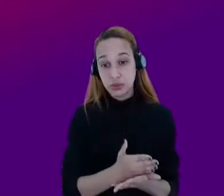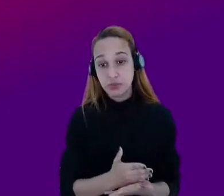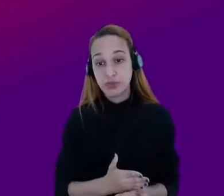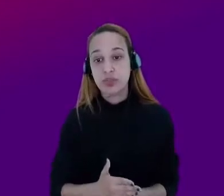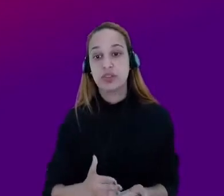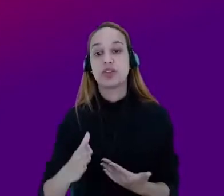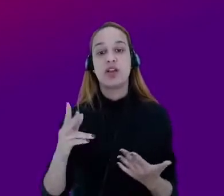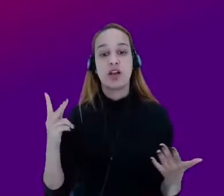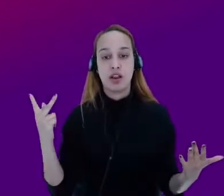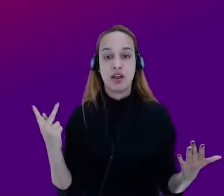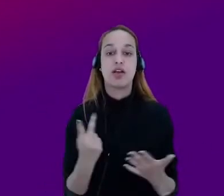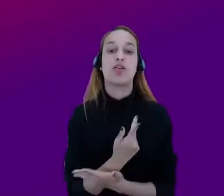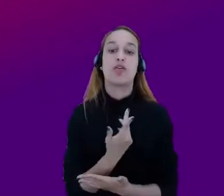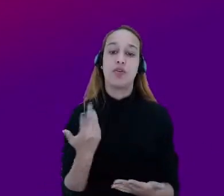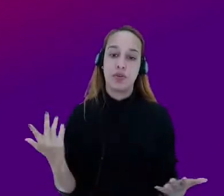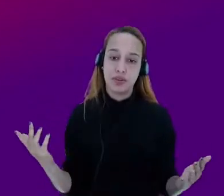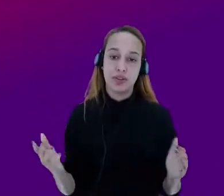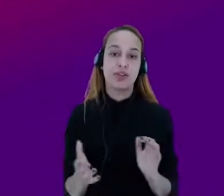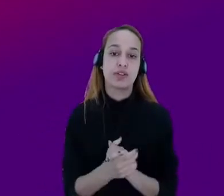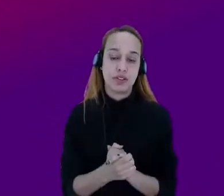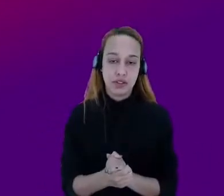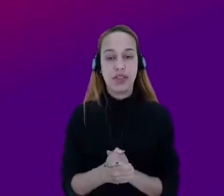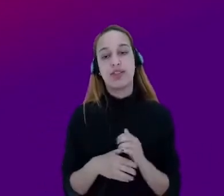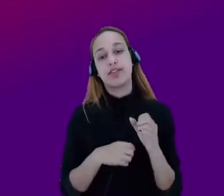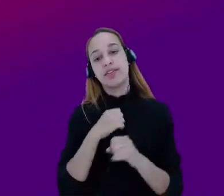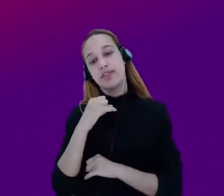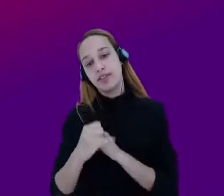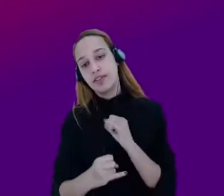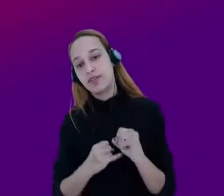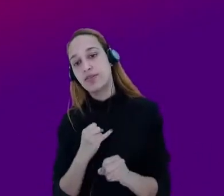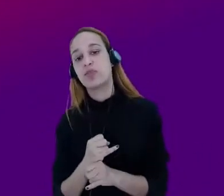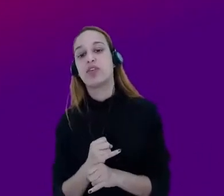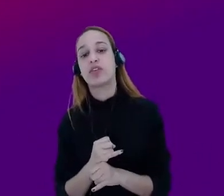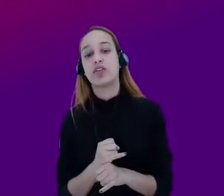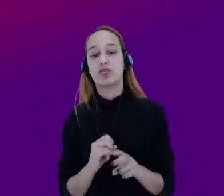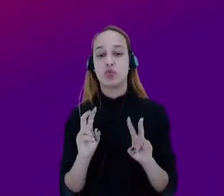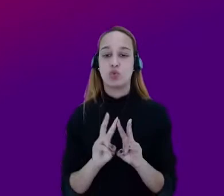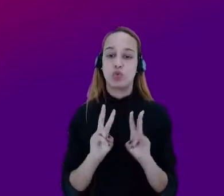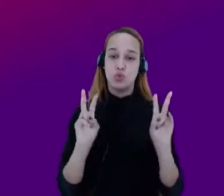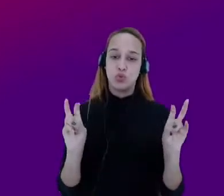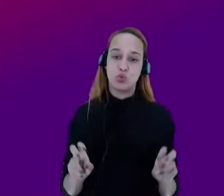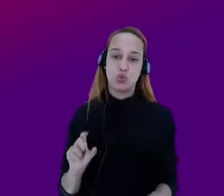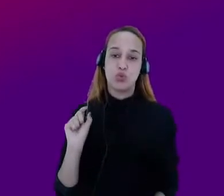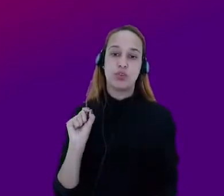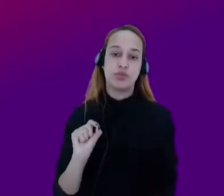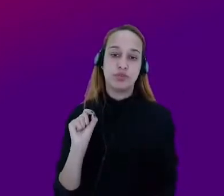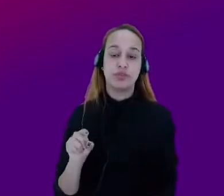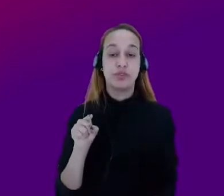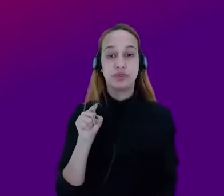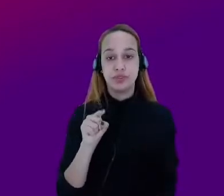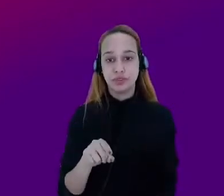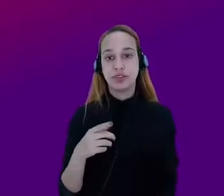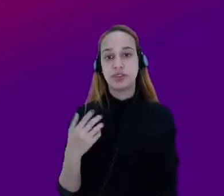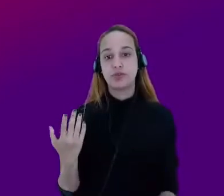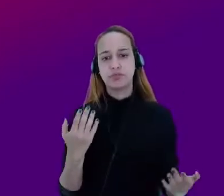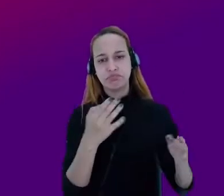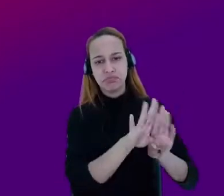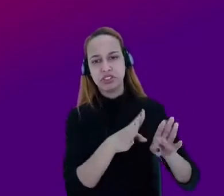surgir, riscos cibernéticos, toda essa questão de você fechar os prédios,